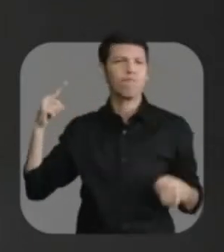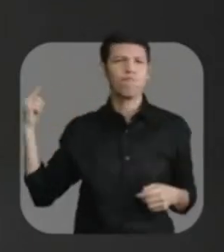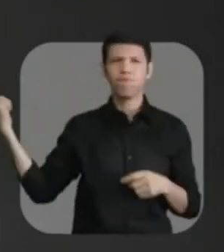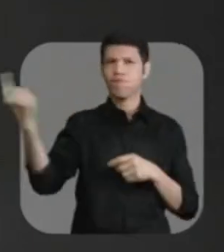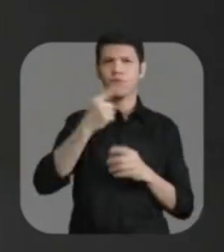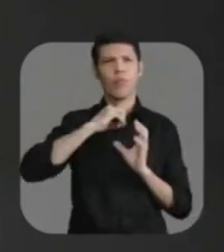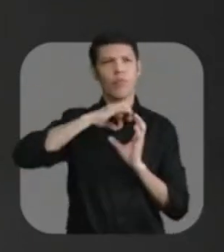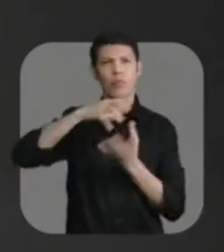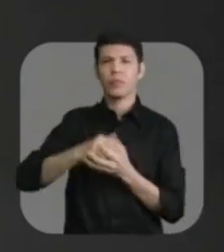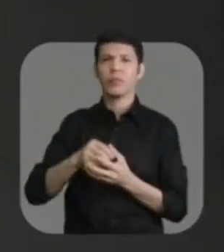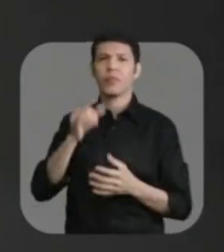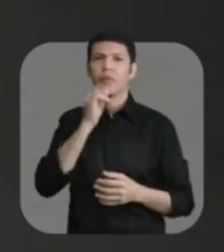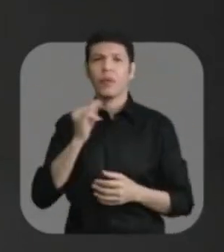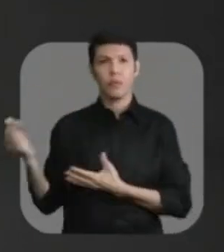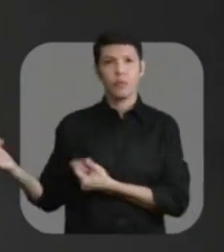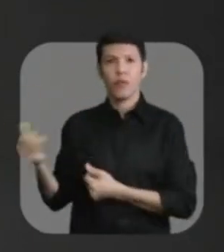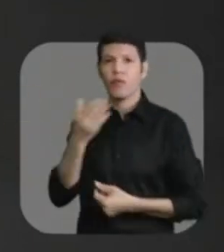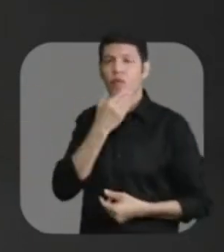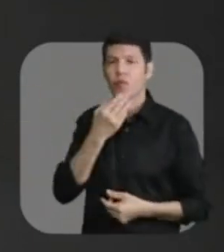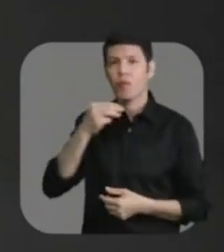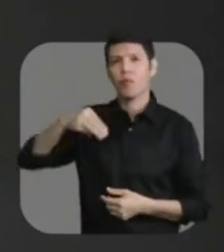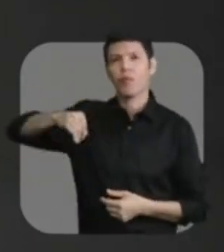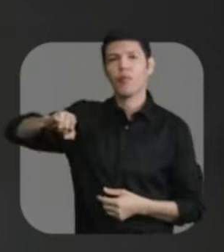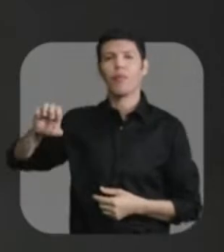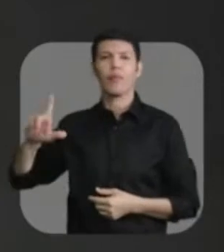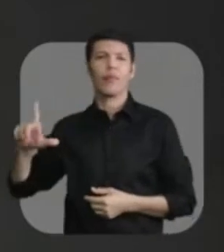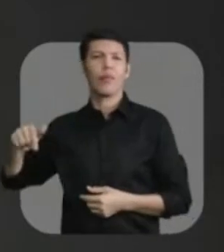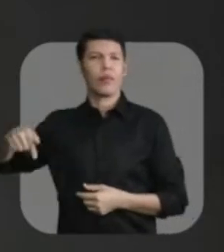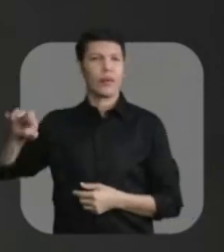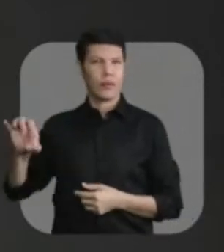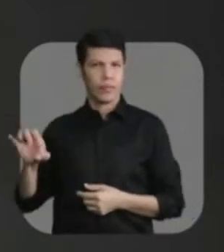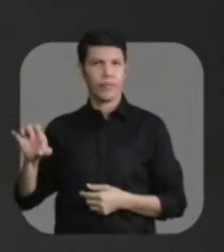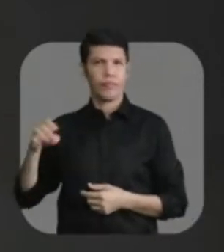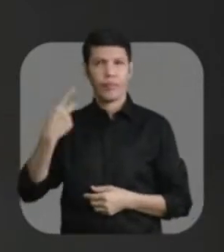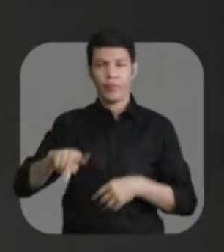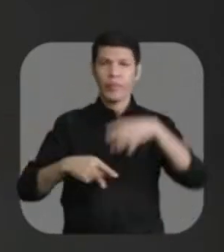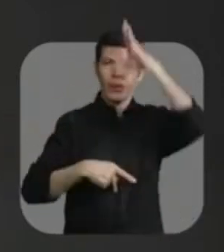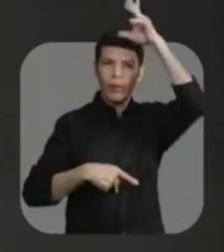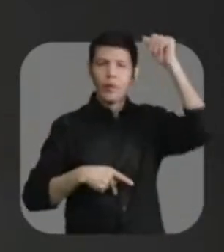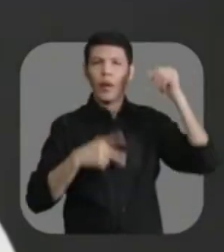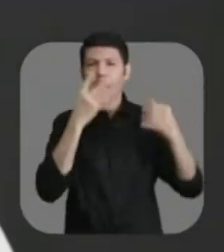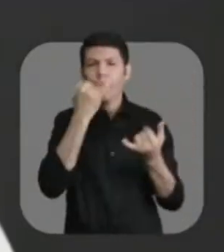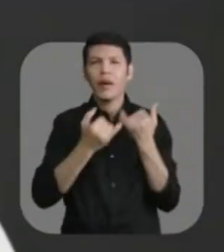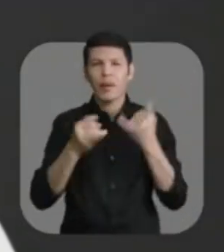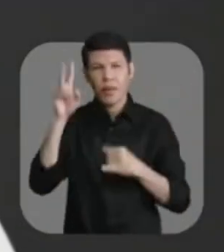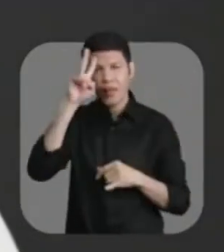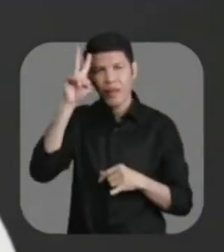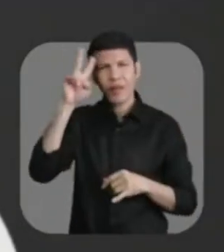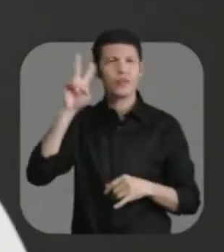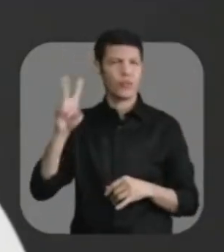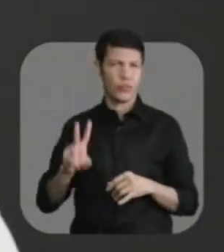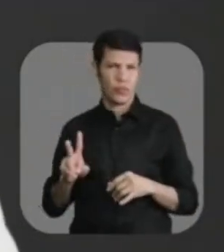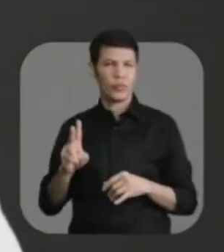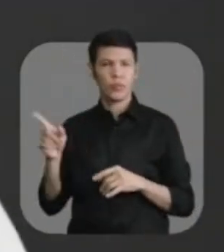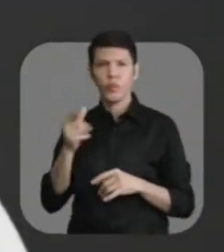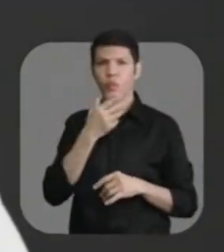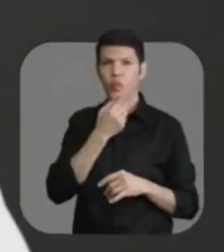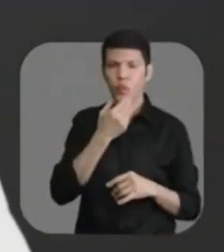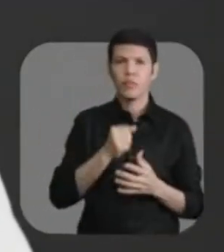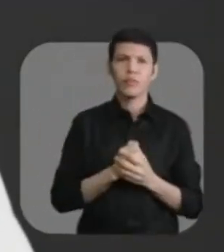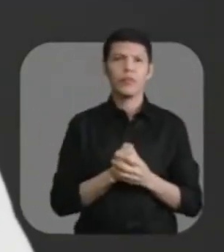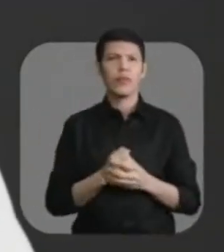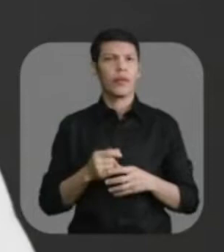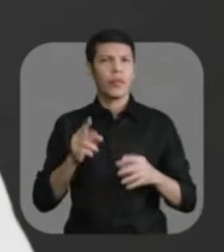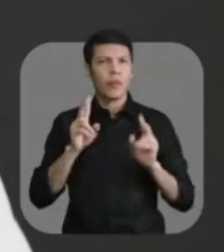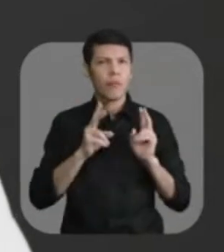mundo. Casos como o do jovem Melquisedeque viraram rotina na vida das famílias amazonenses. Até quando vamos ter que